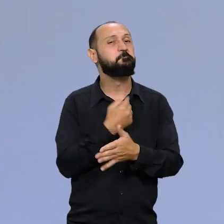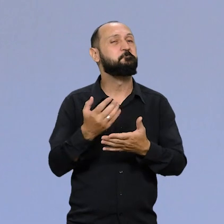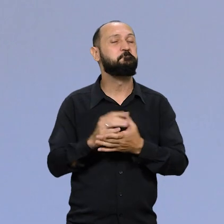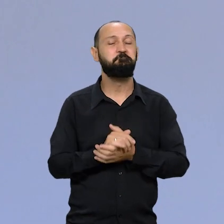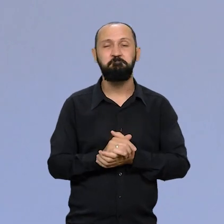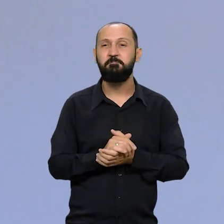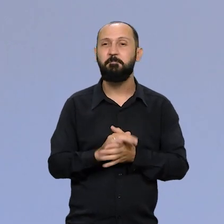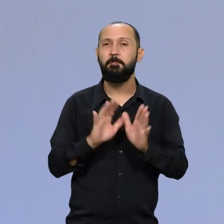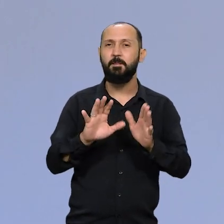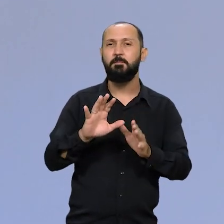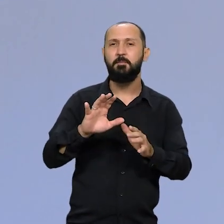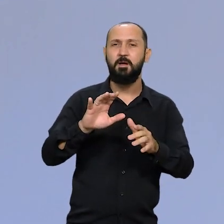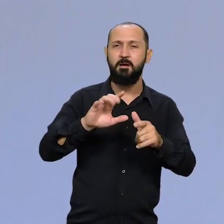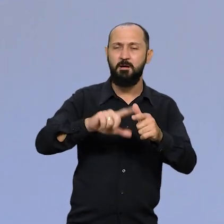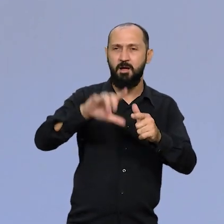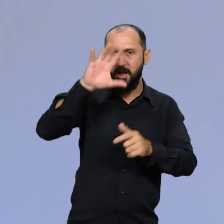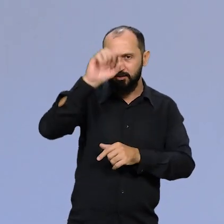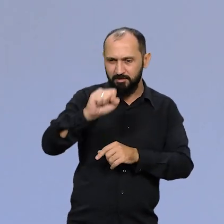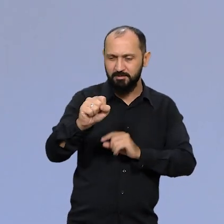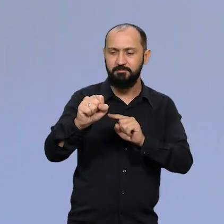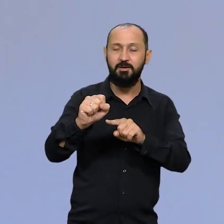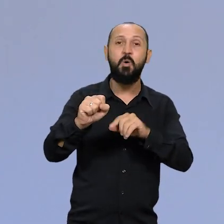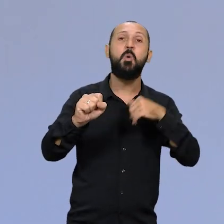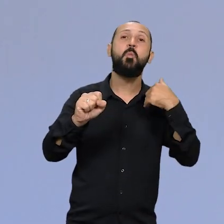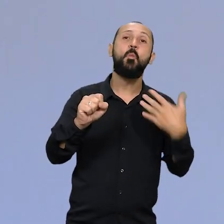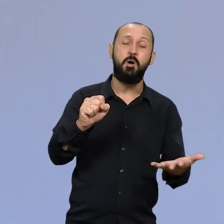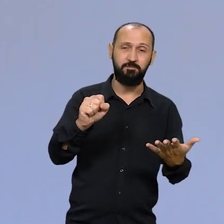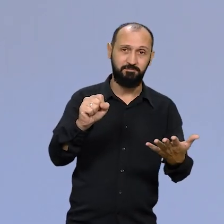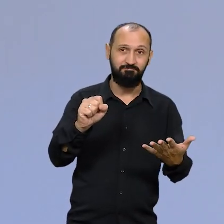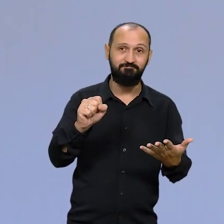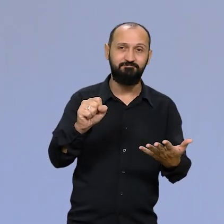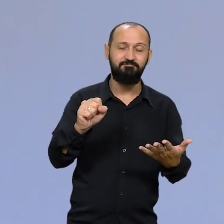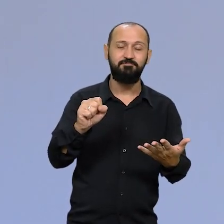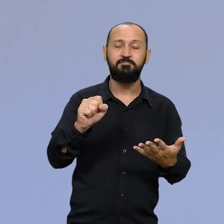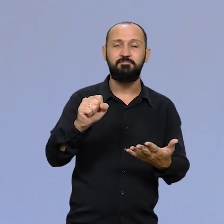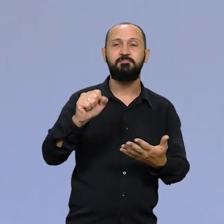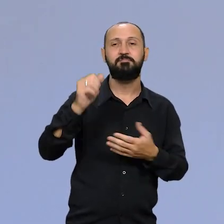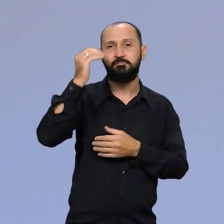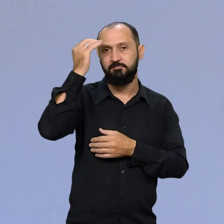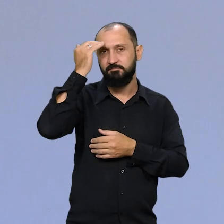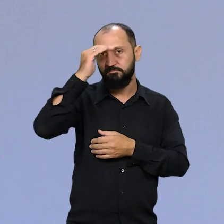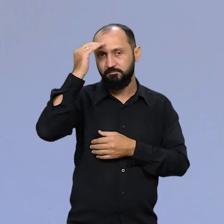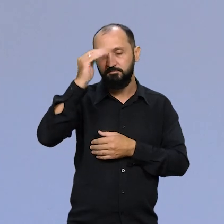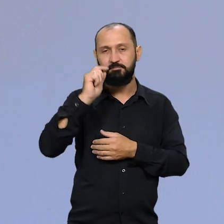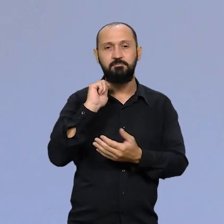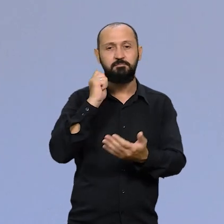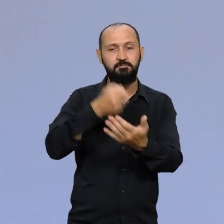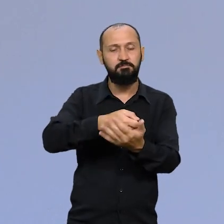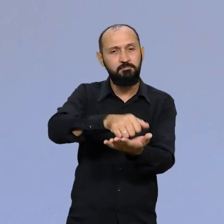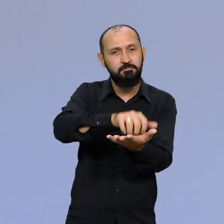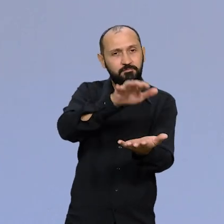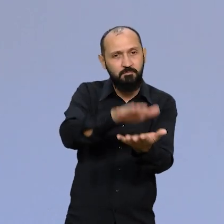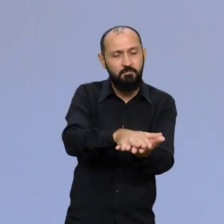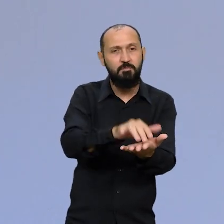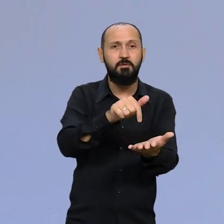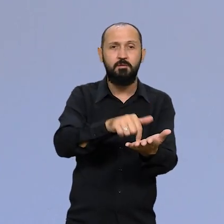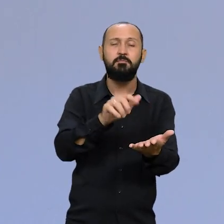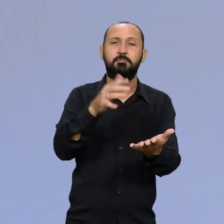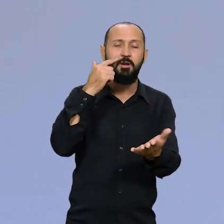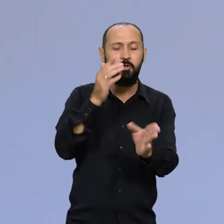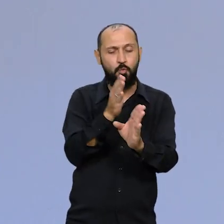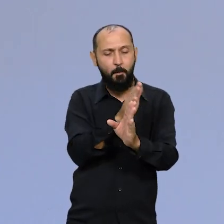redes sociais. E quem vai apresentar essas perguntas para a nossa entrevistada é a minha amiga Areta, que está aqui do meu lado. Seja bem-vinda. Obrigada,